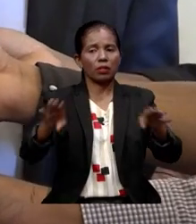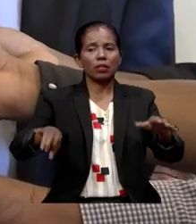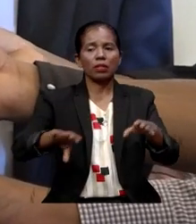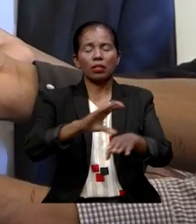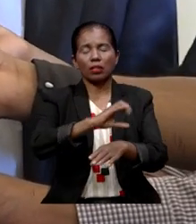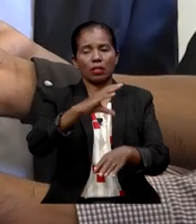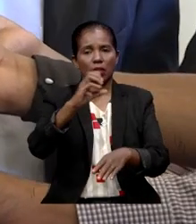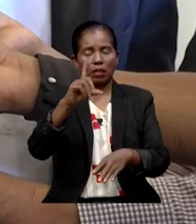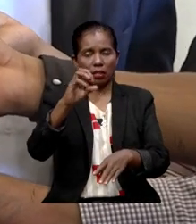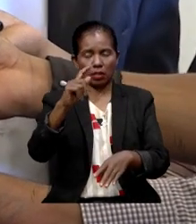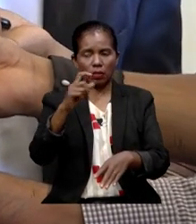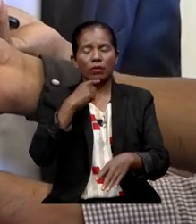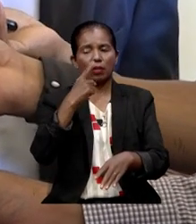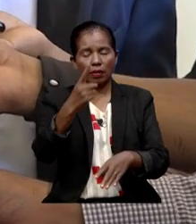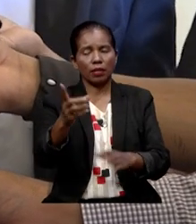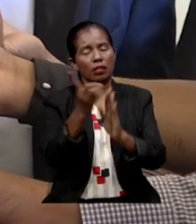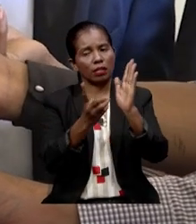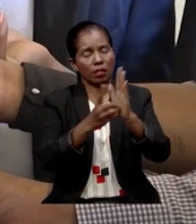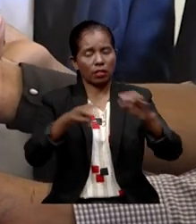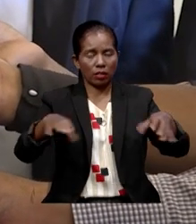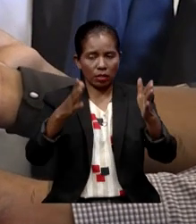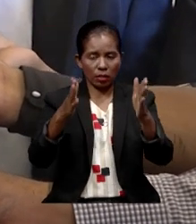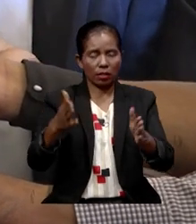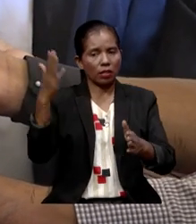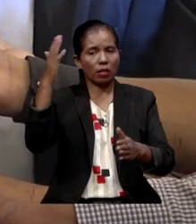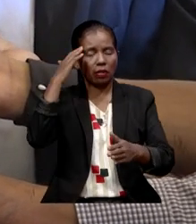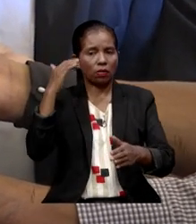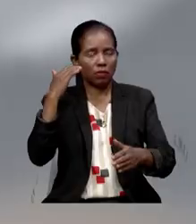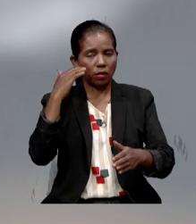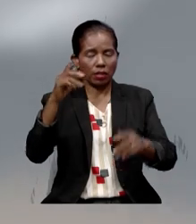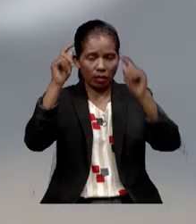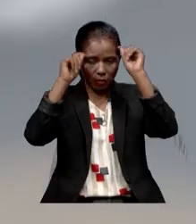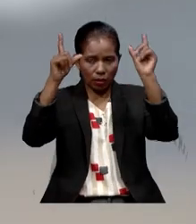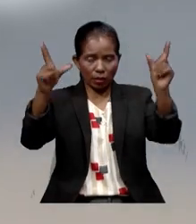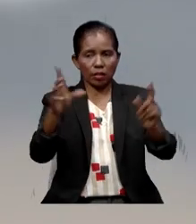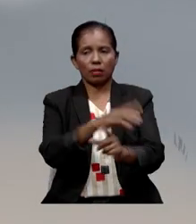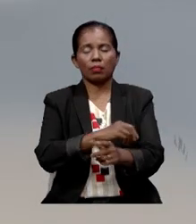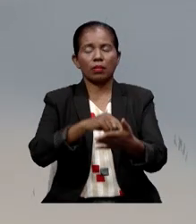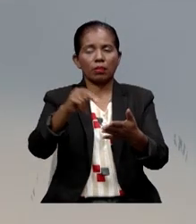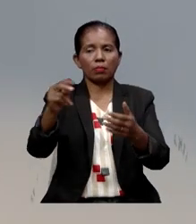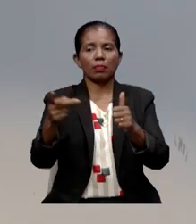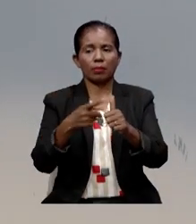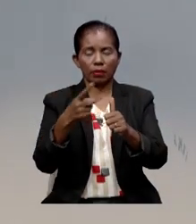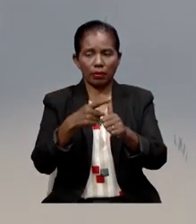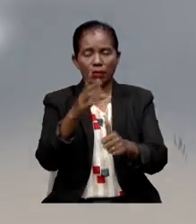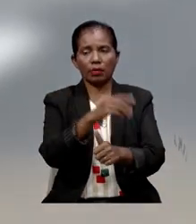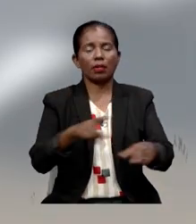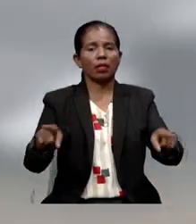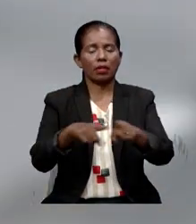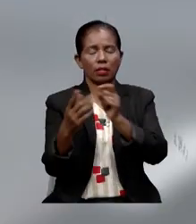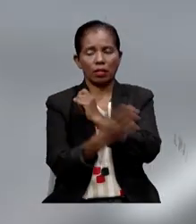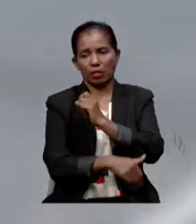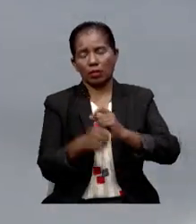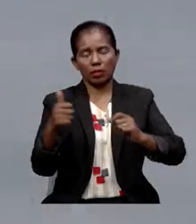do Rosário Cabral Ateten, dados trabalhador ilegal e a Coreia do Sul, Timor-Leste ocupa número primeiro compara a nação